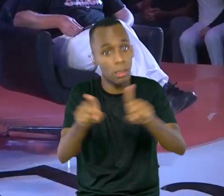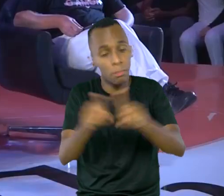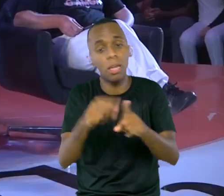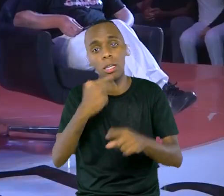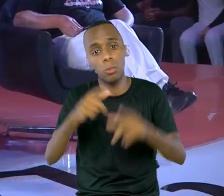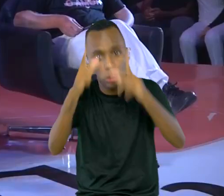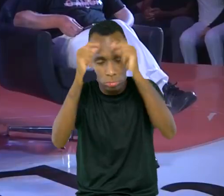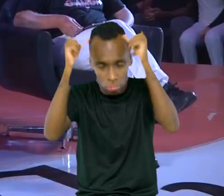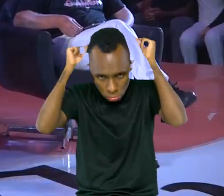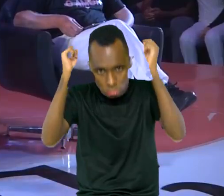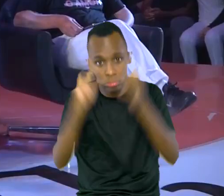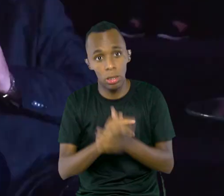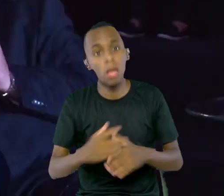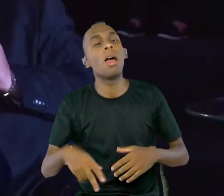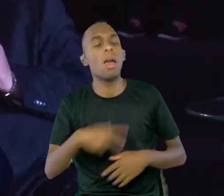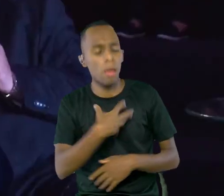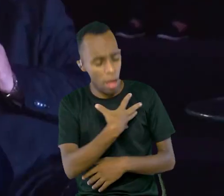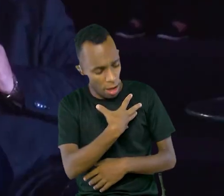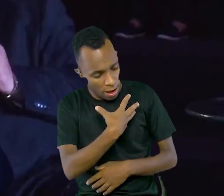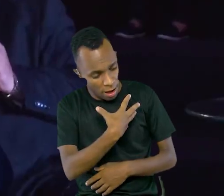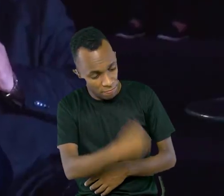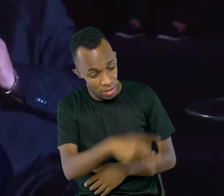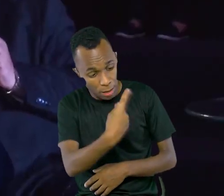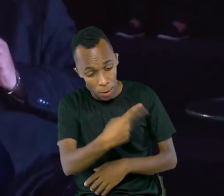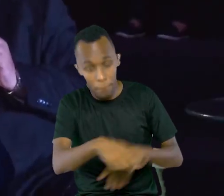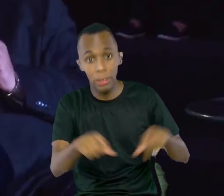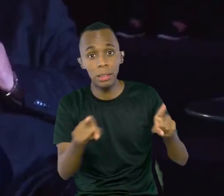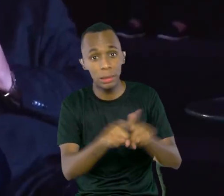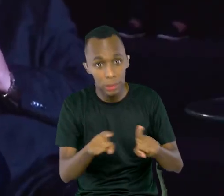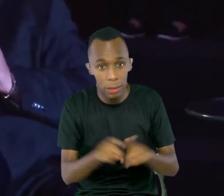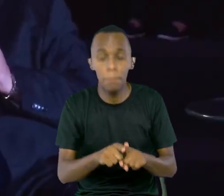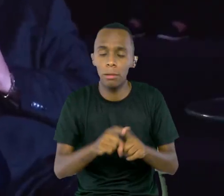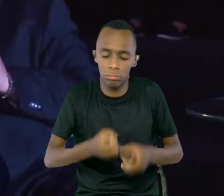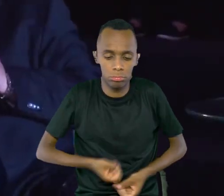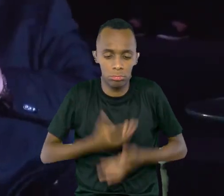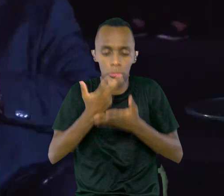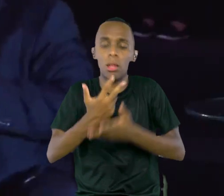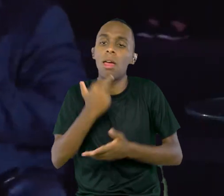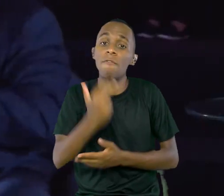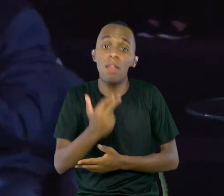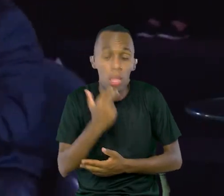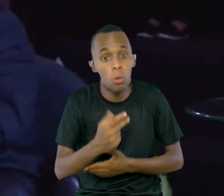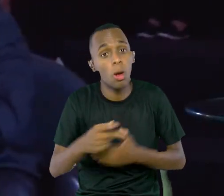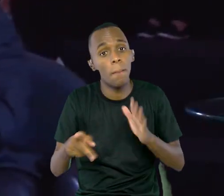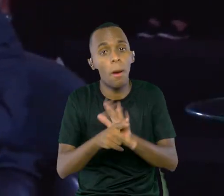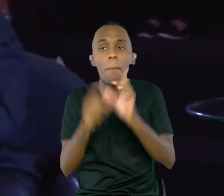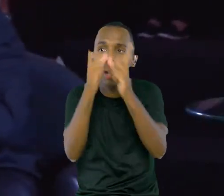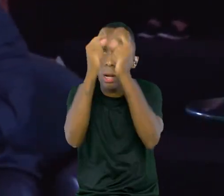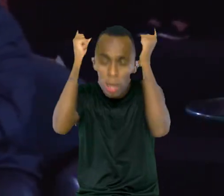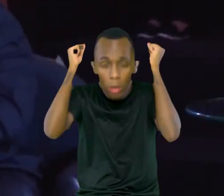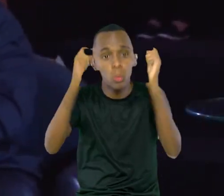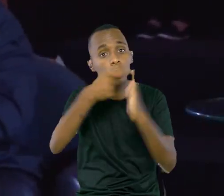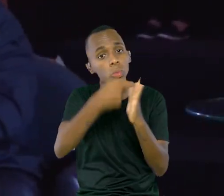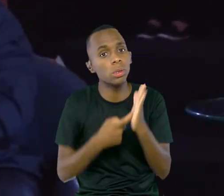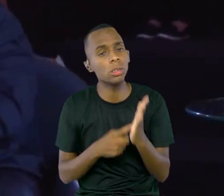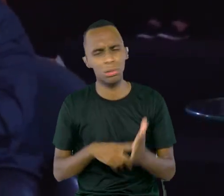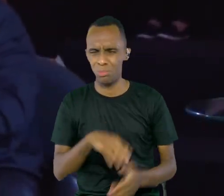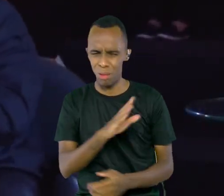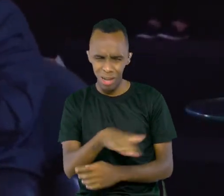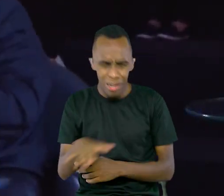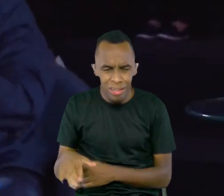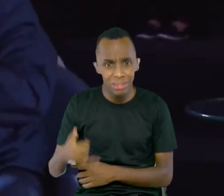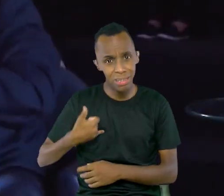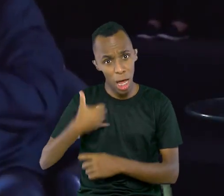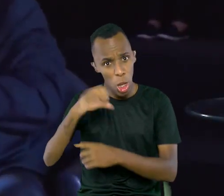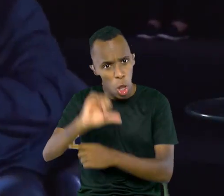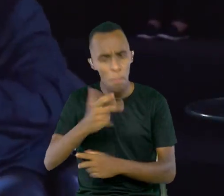declamarem a Ilíada em grego. As filhas dele, com 9, 10 anos de idade, declamavam a Ilíada em grego.